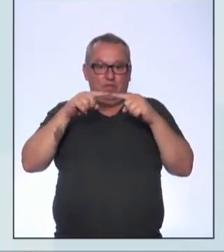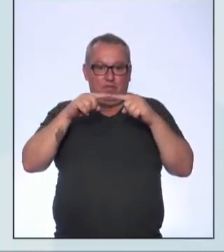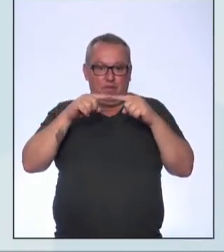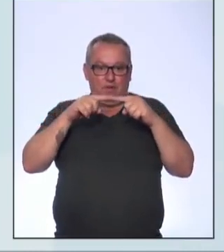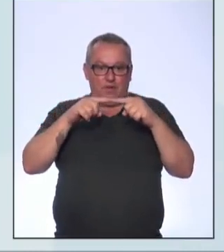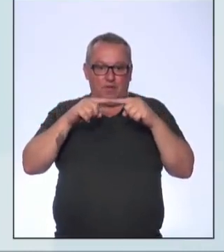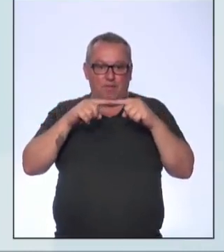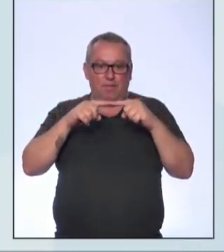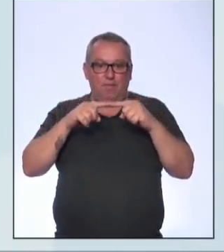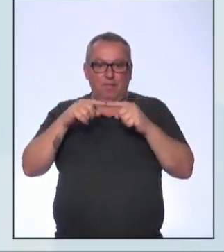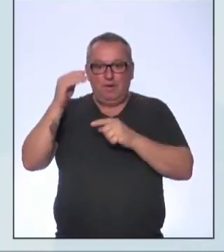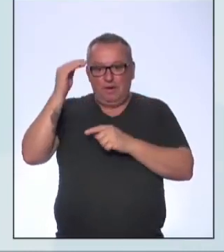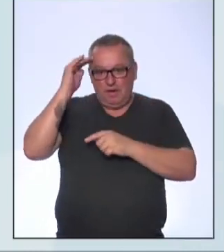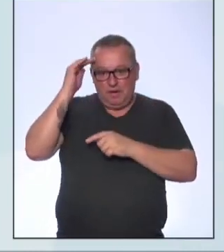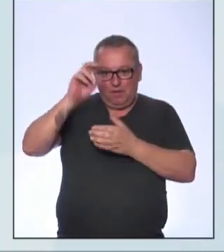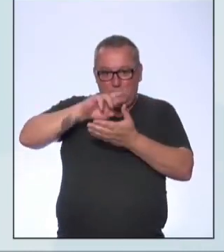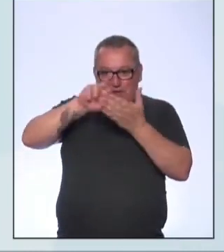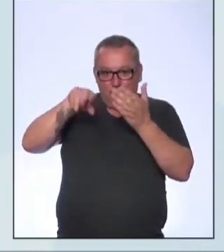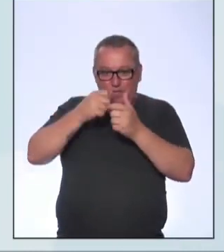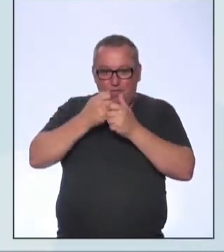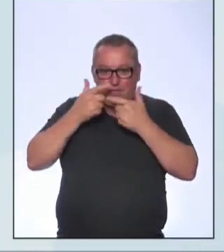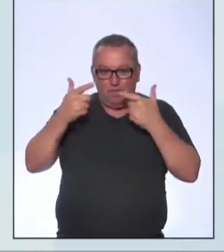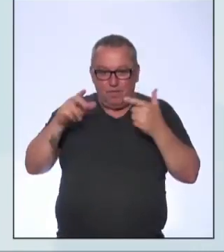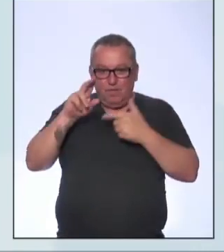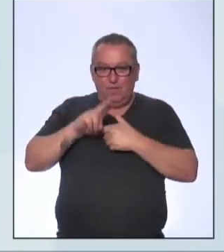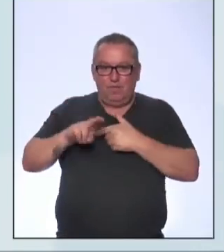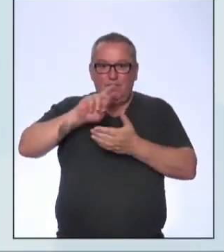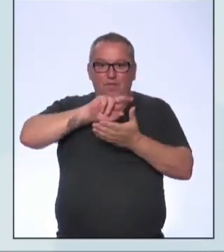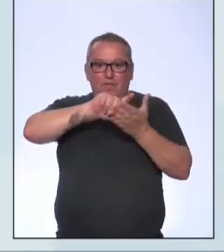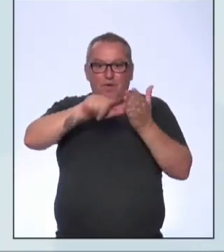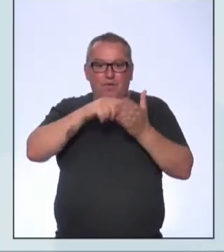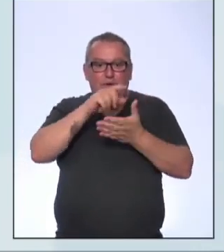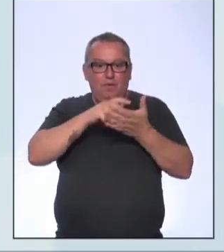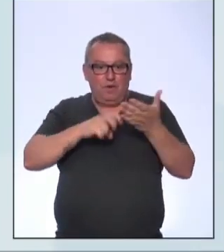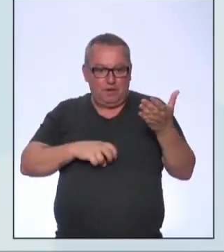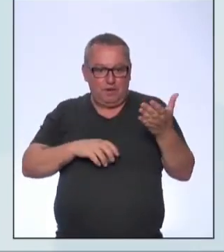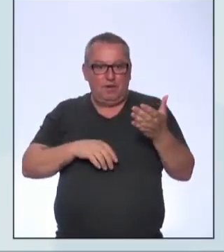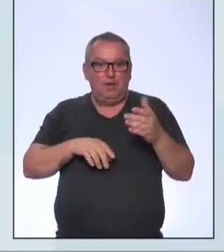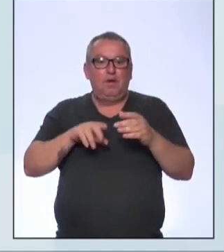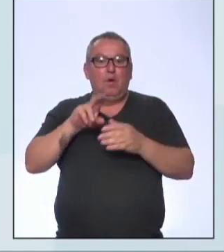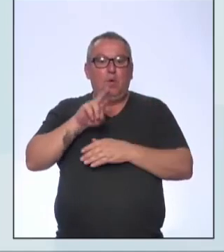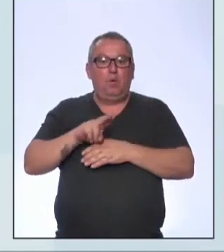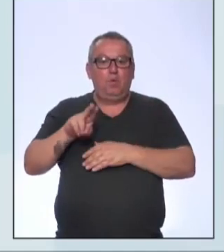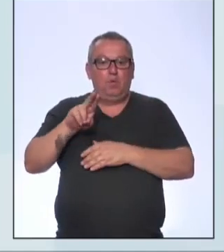na tela. Compreender as diversas linguagens usadas em diferentes gêneros textuais.